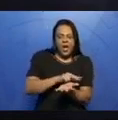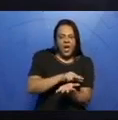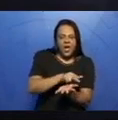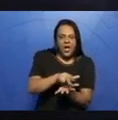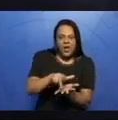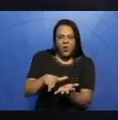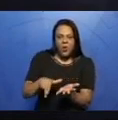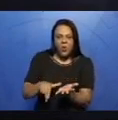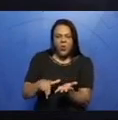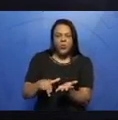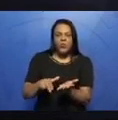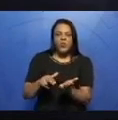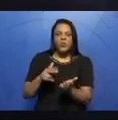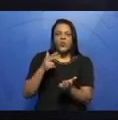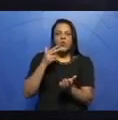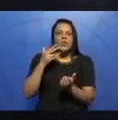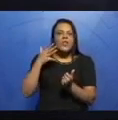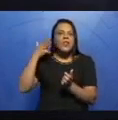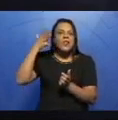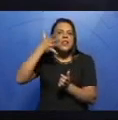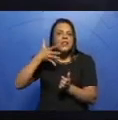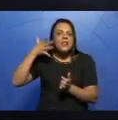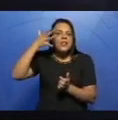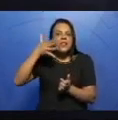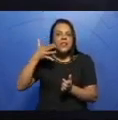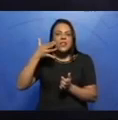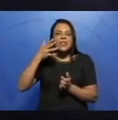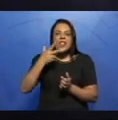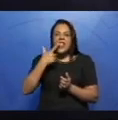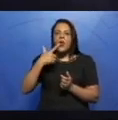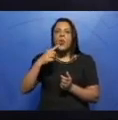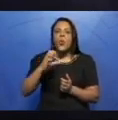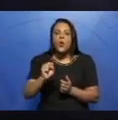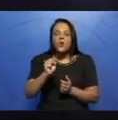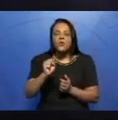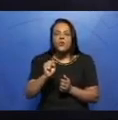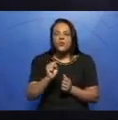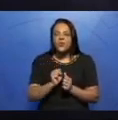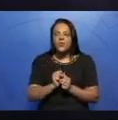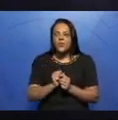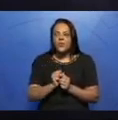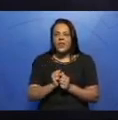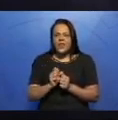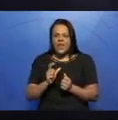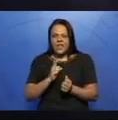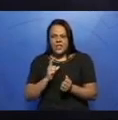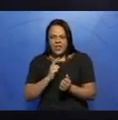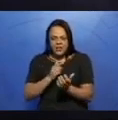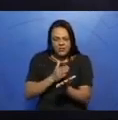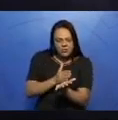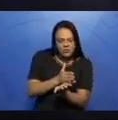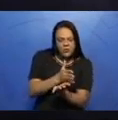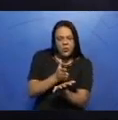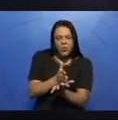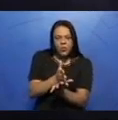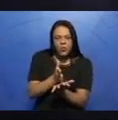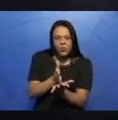no texto escrito. Então, tem alguns pontos, alguns itens, algumas partes que nós